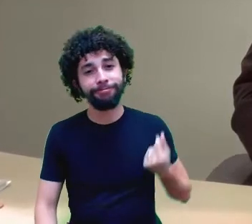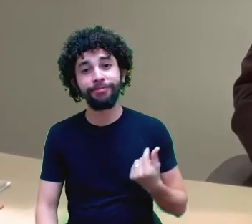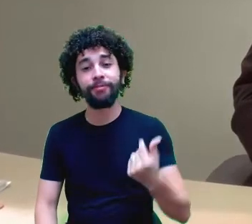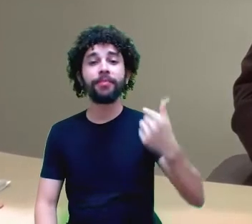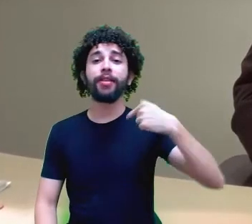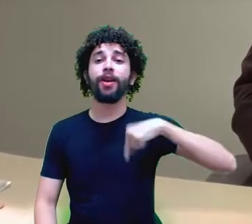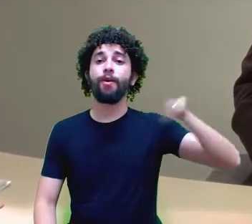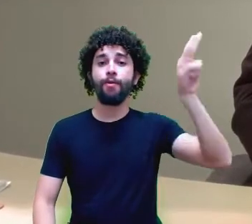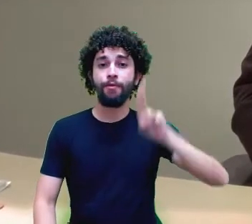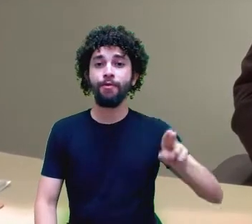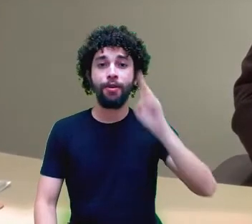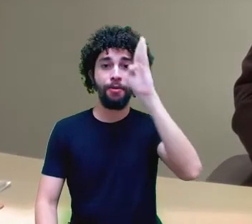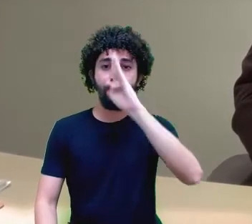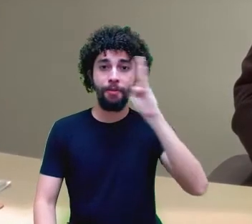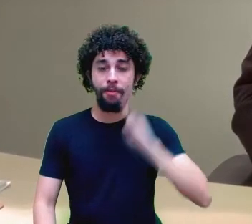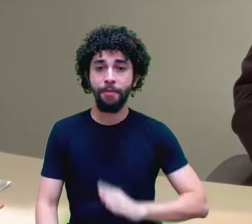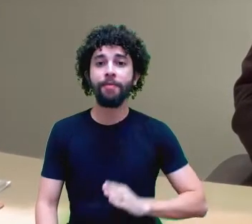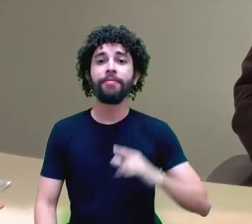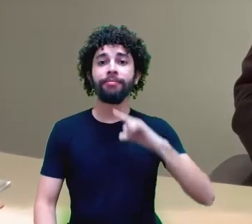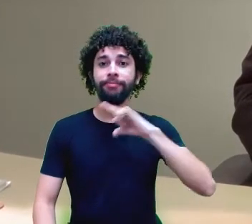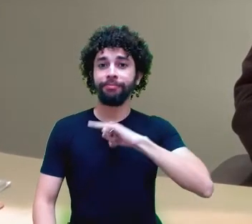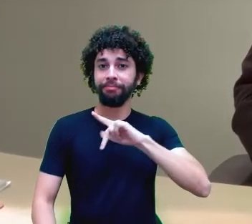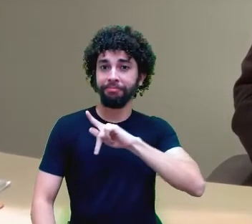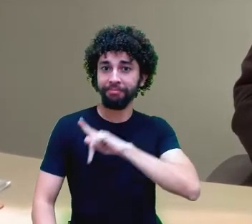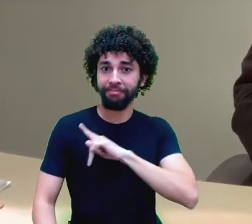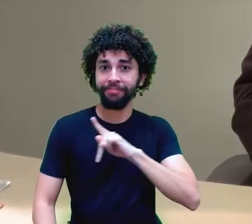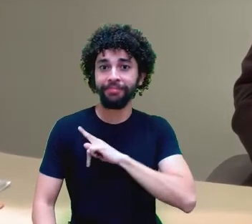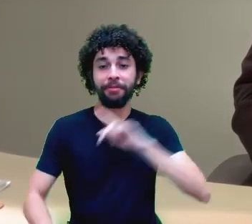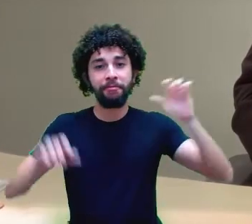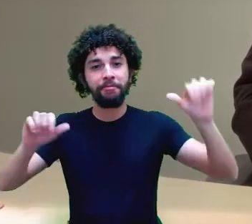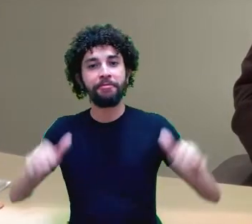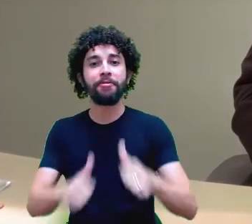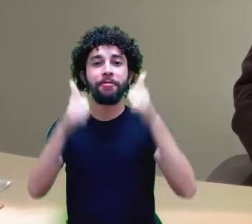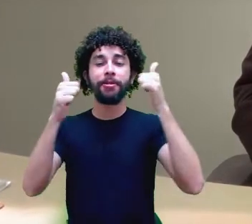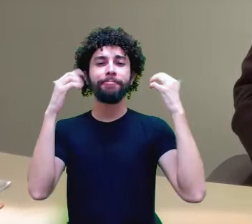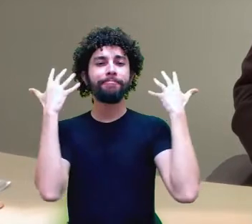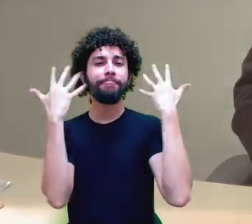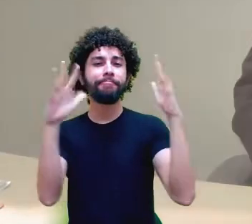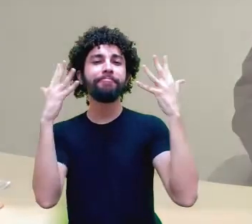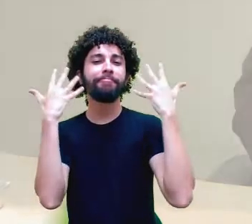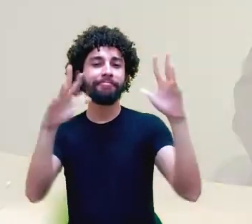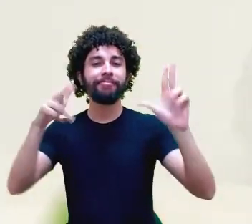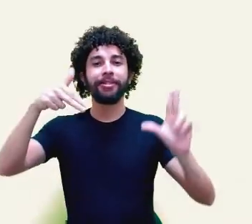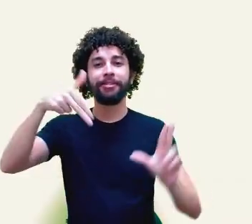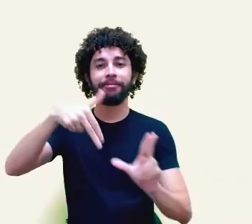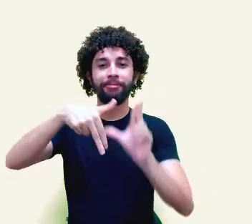longa, a universidade pública, gratuita e de qualidade. Parabéns, Unifesp.